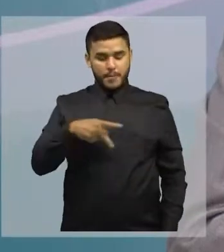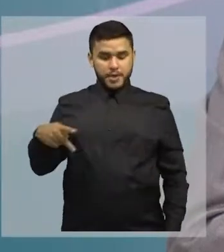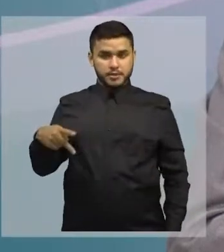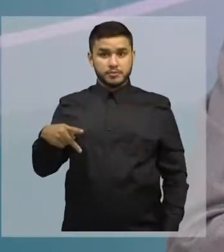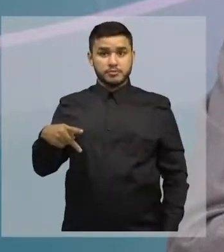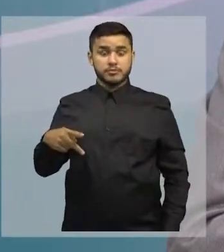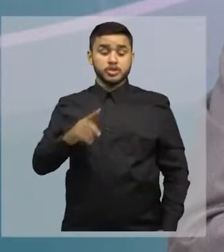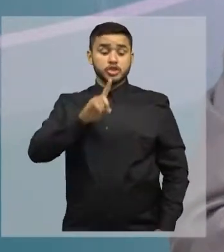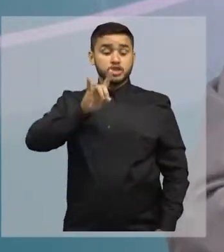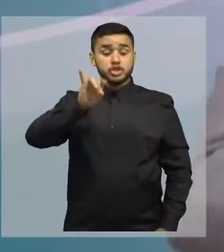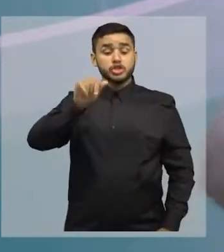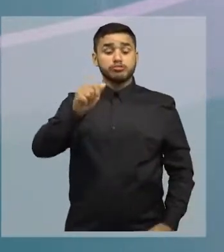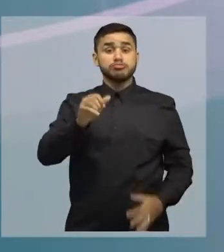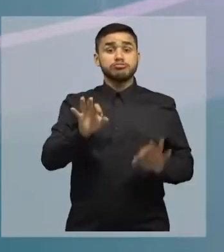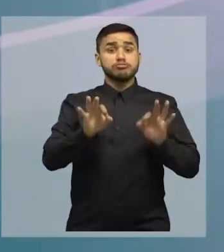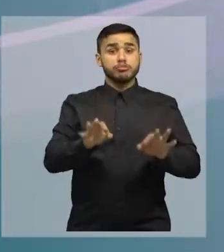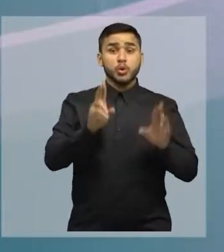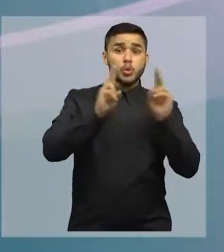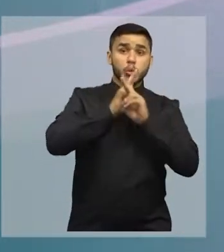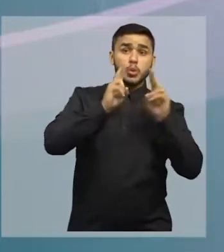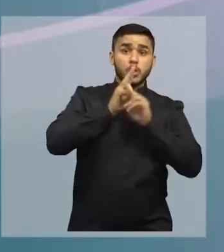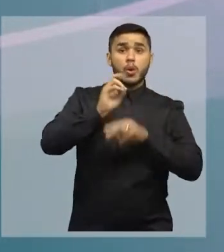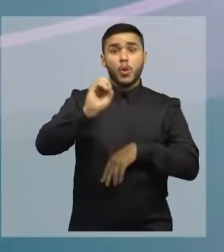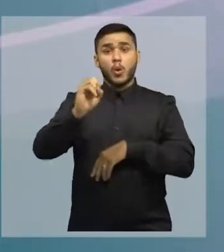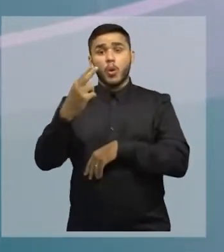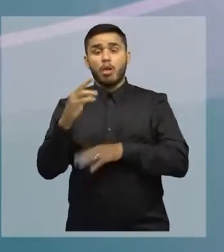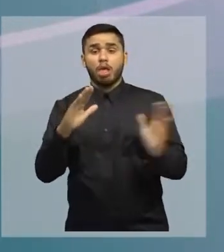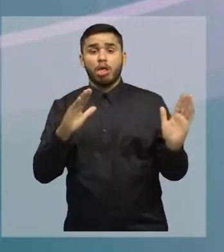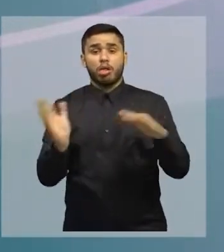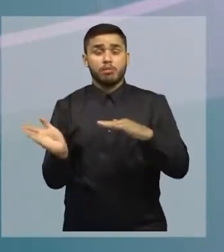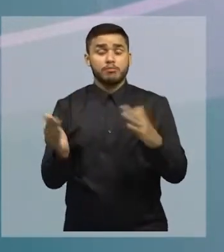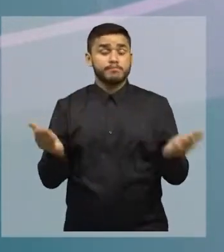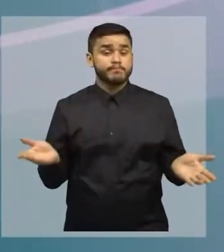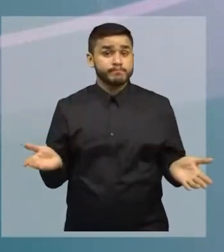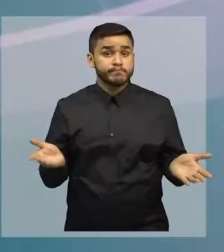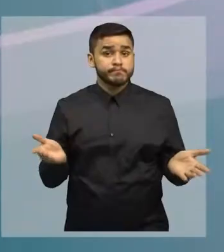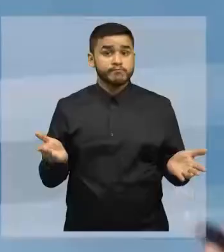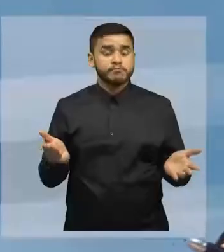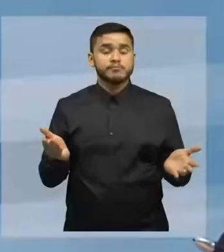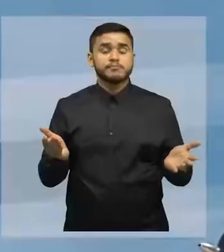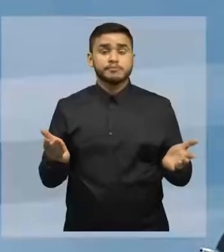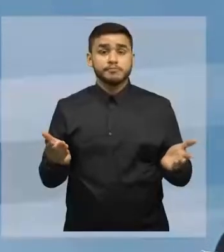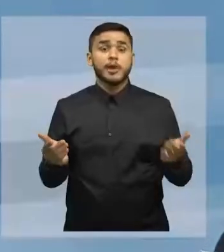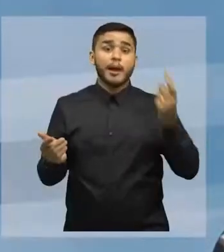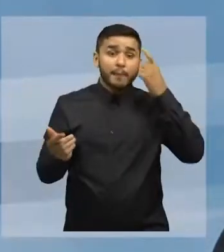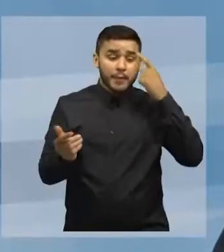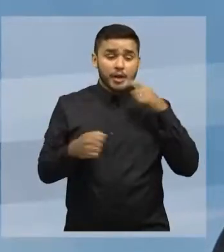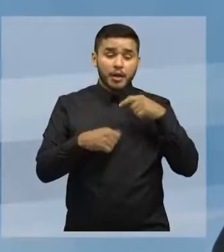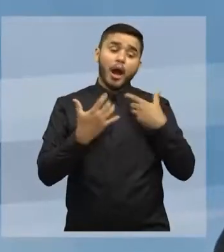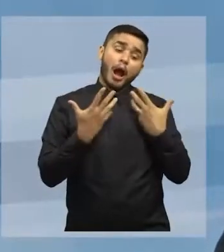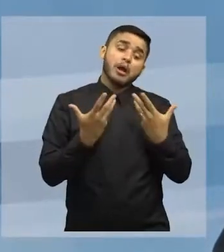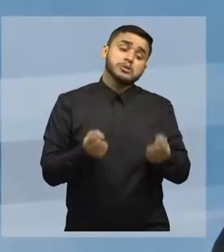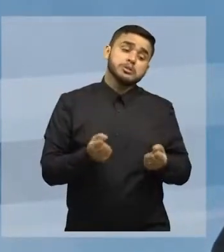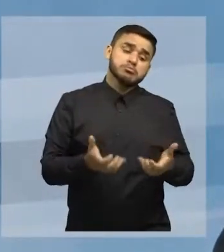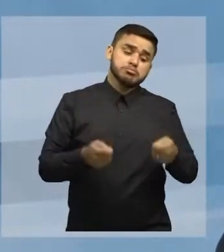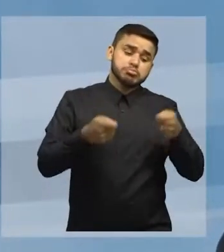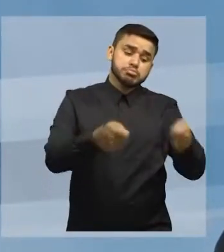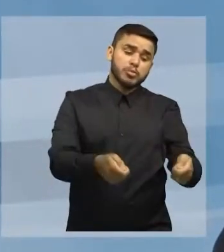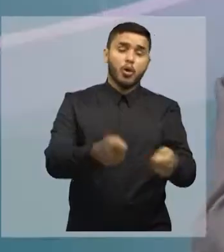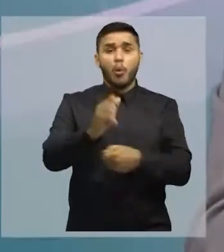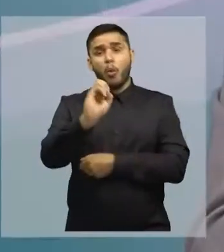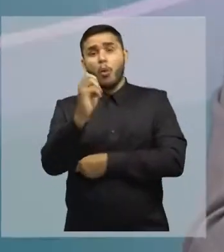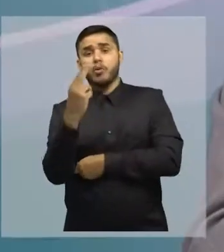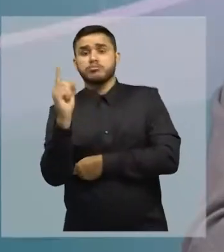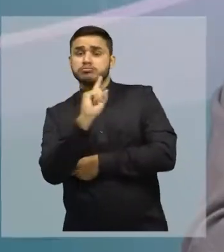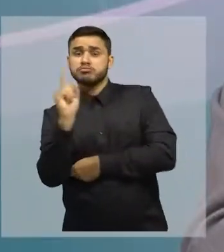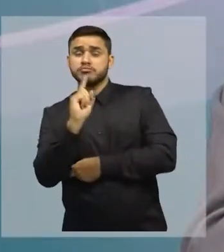quando vai. E uma mesa diretora que decide quando pauta. E se pauta. E se pauta. Então, esse é